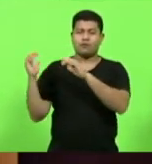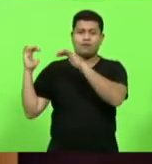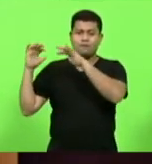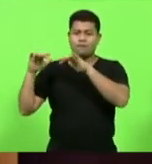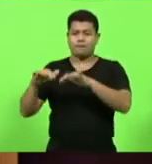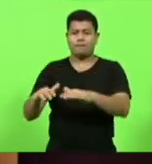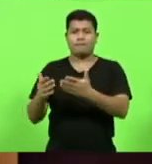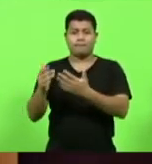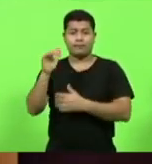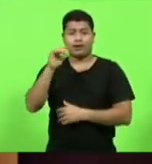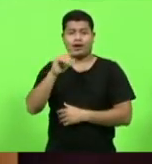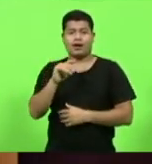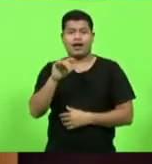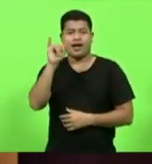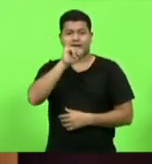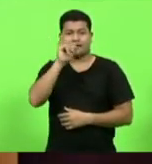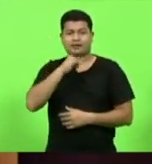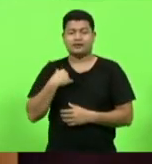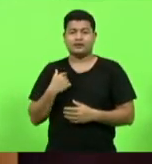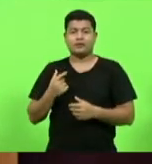primeiro em Azambuja,